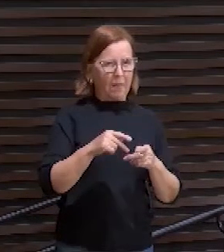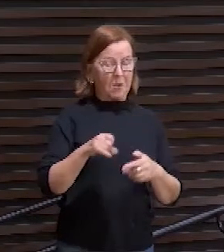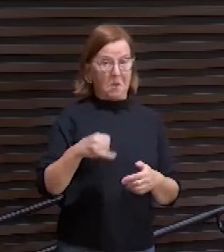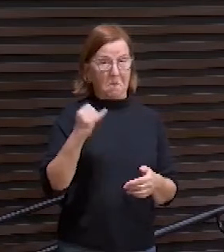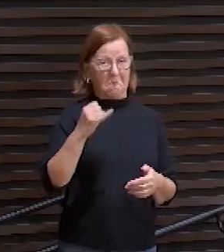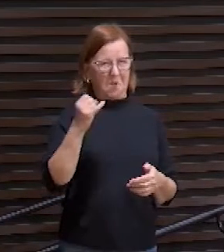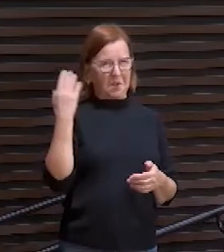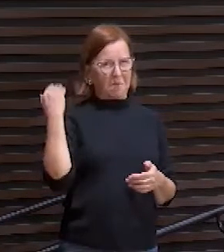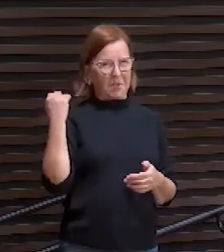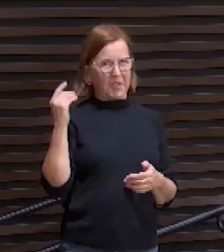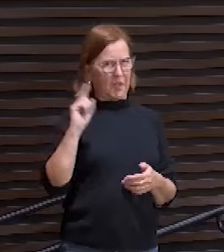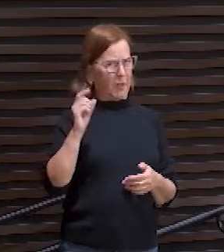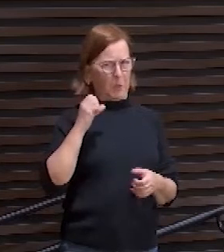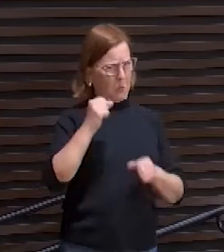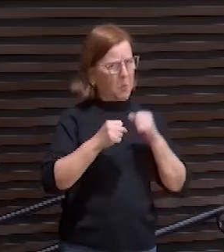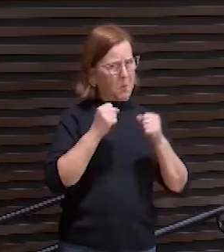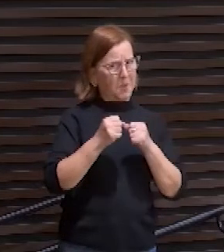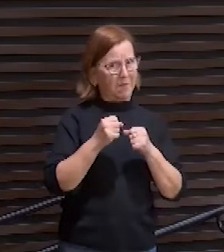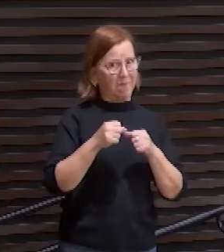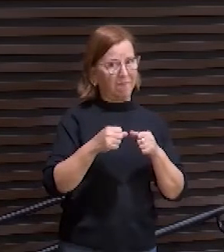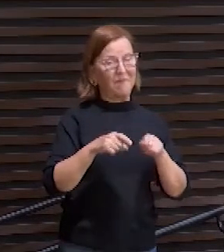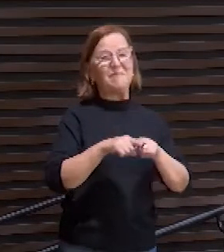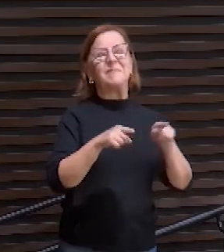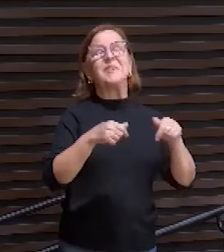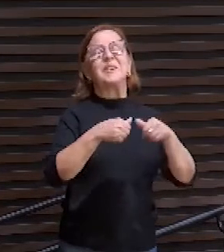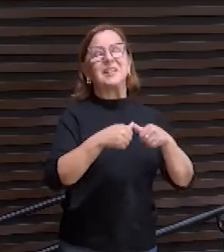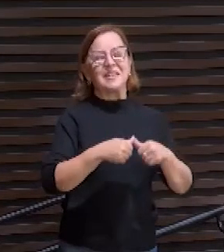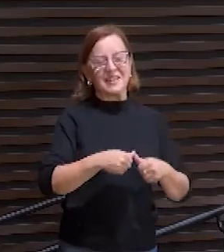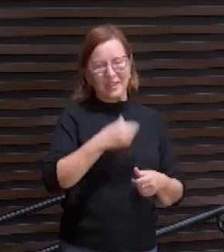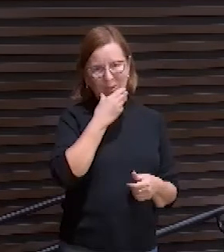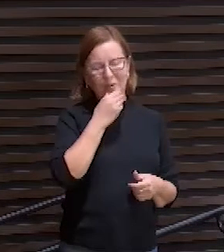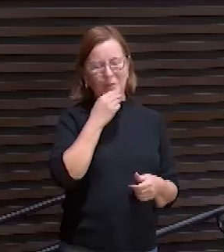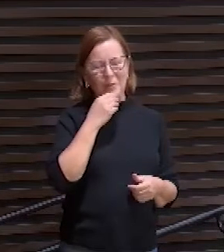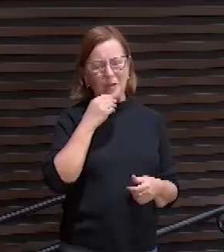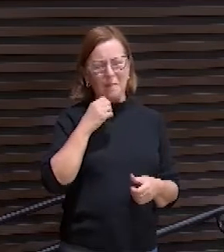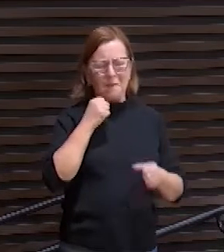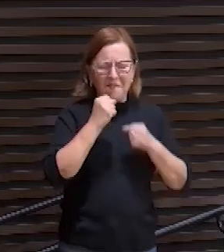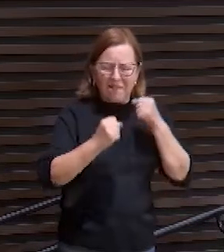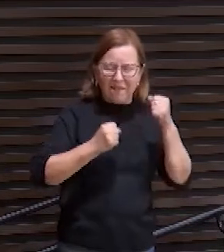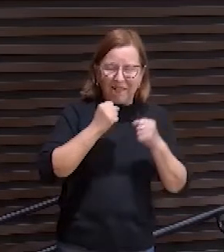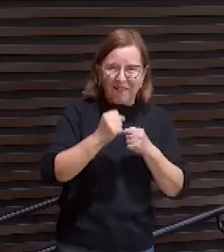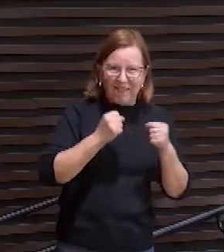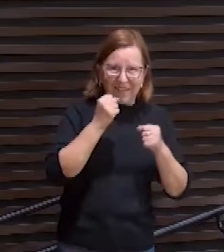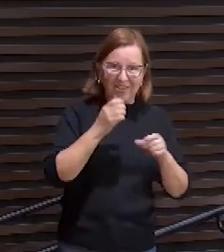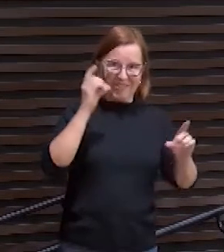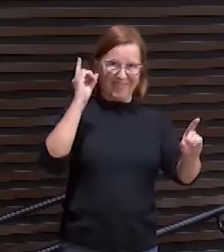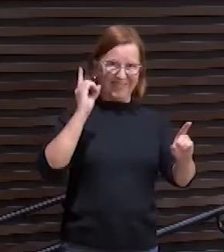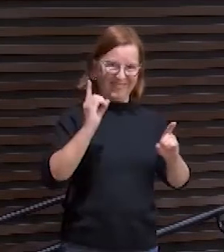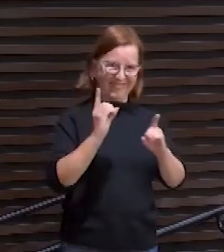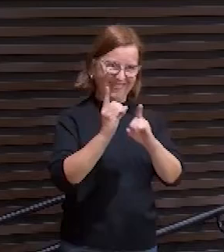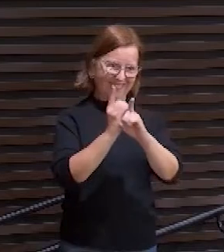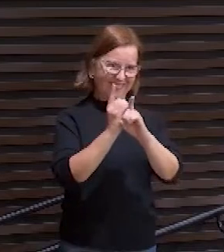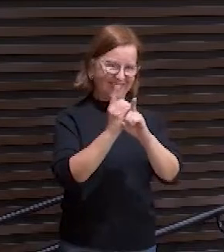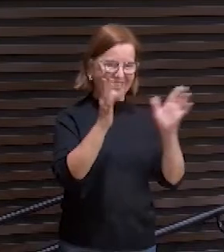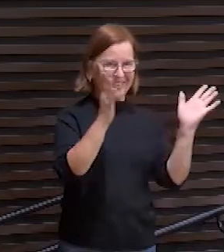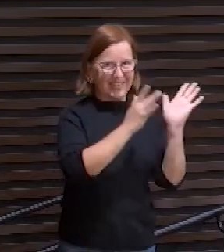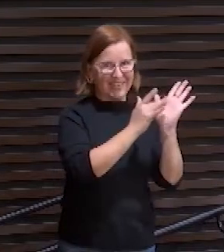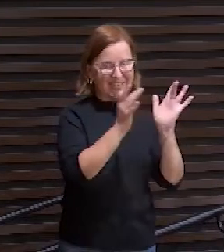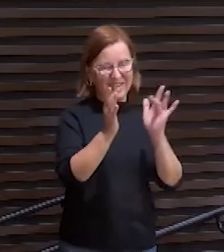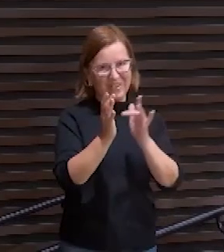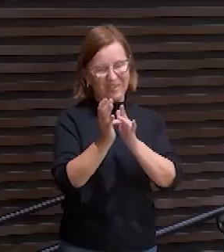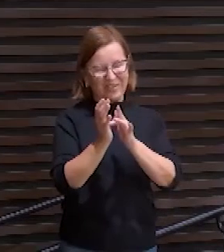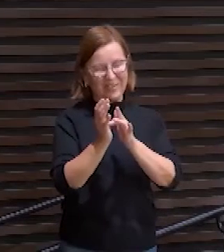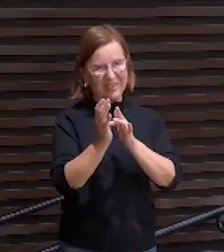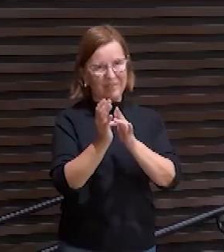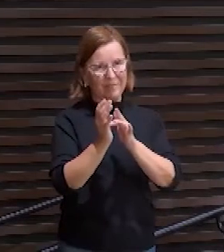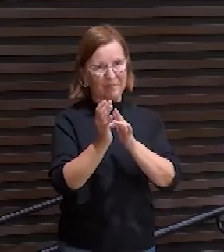correndo por aí. Mas esse homem, ele saiu correndo. E ele foi ao encontro de Jesus